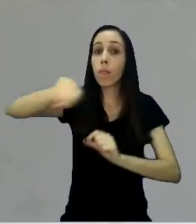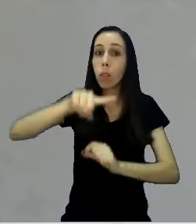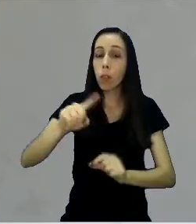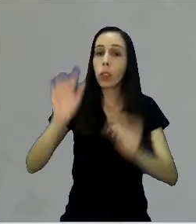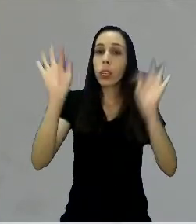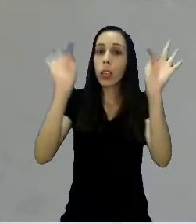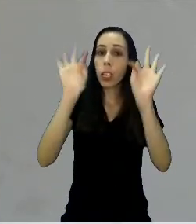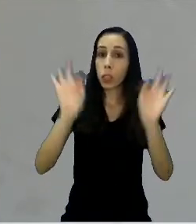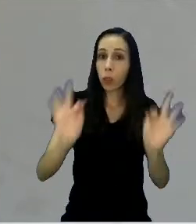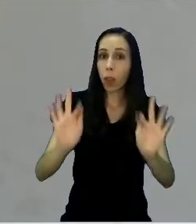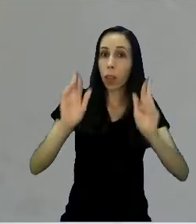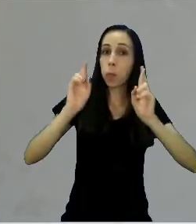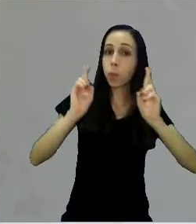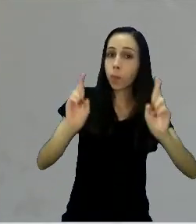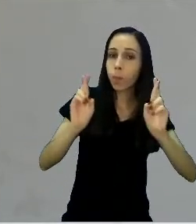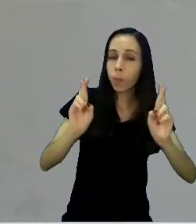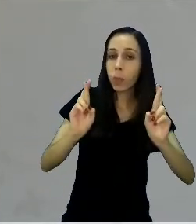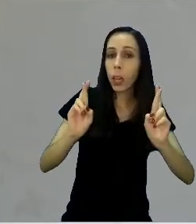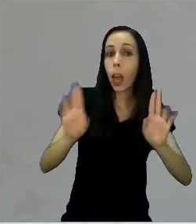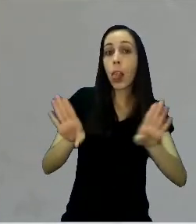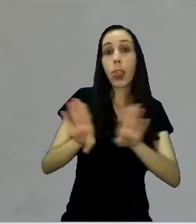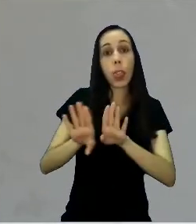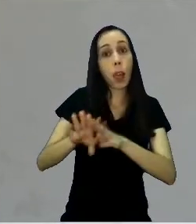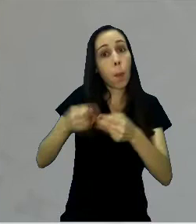Sede alegres na esperança,